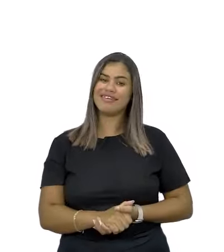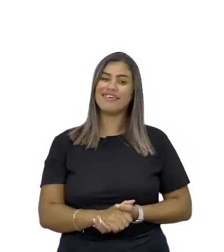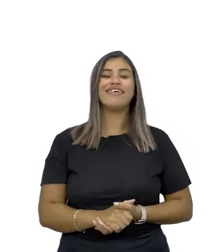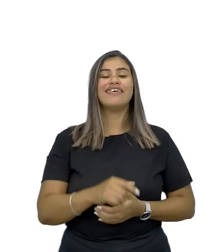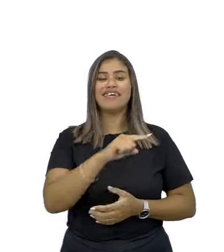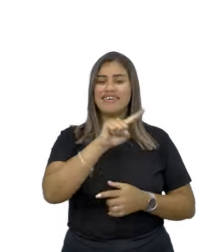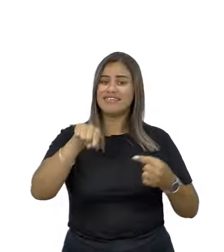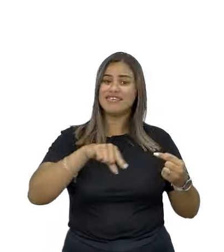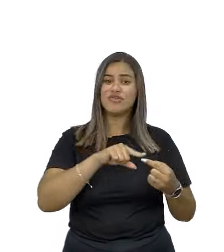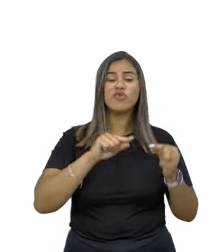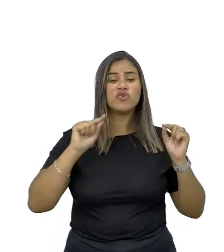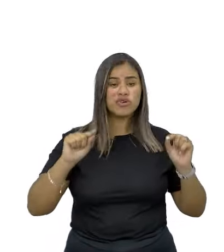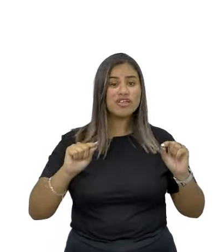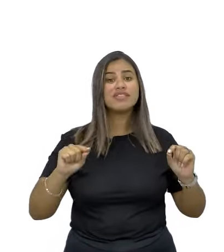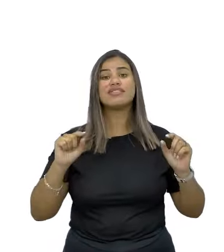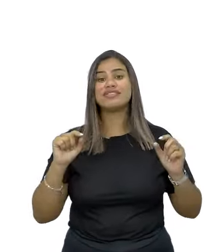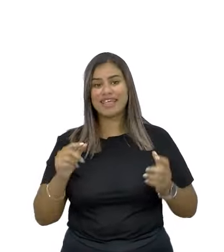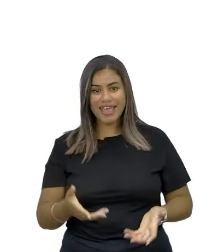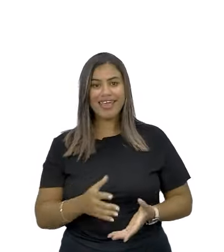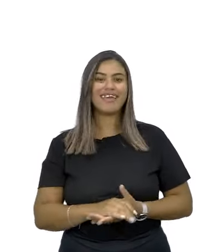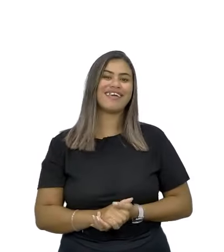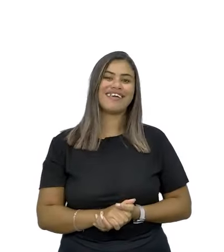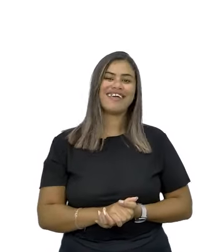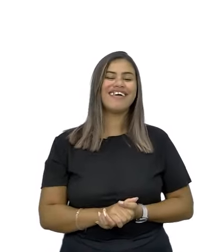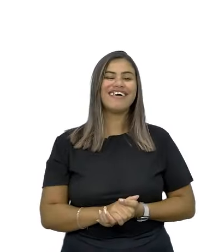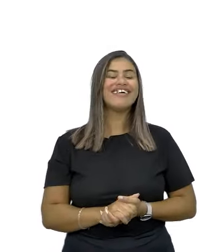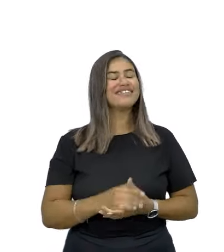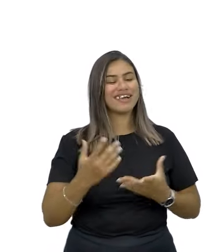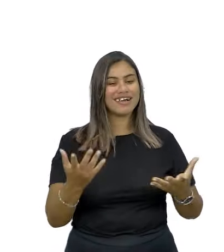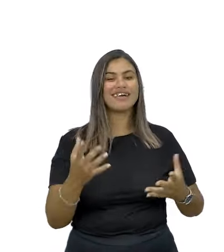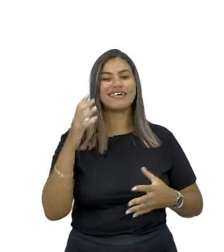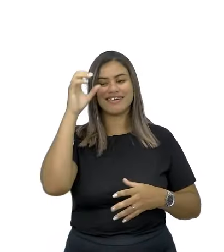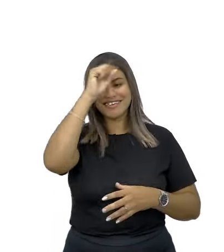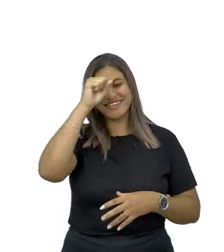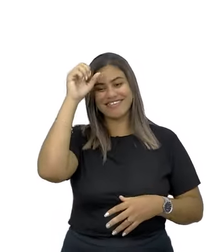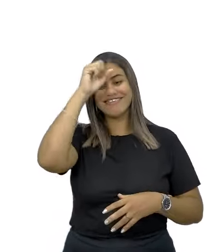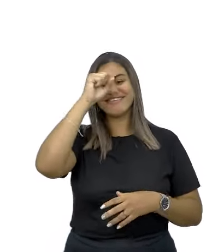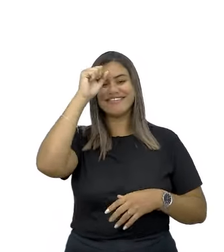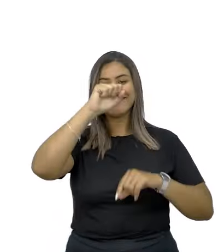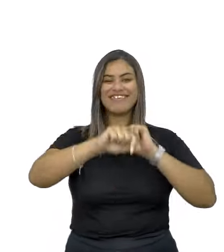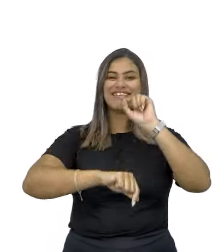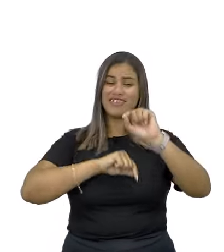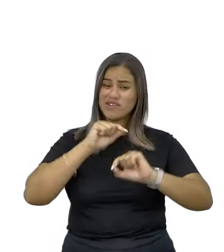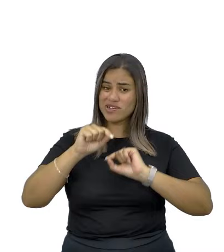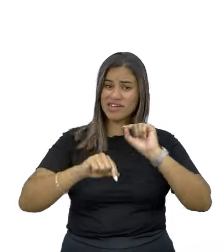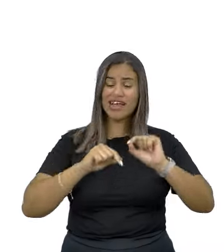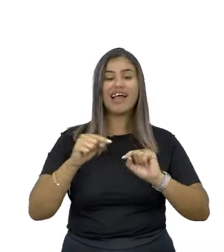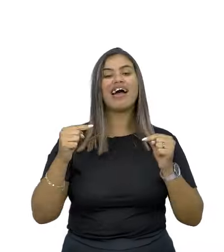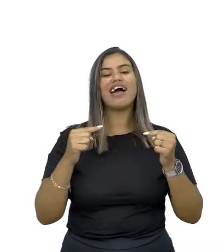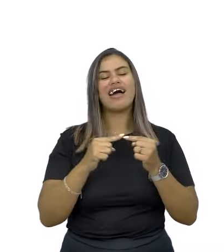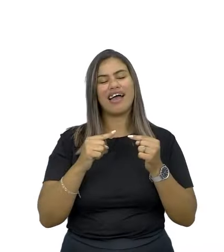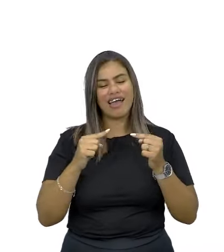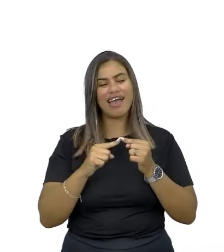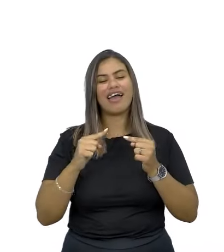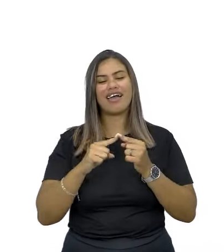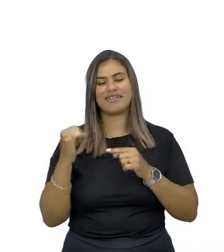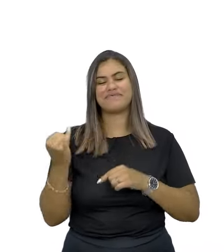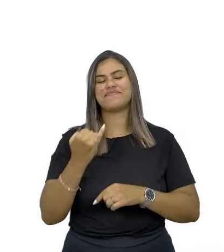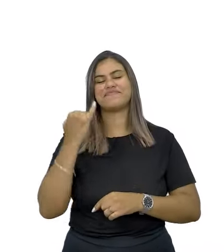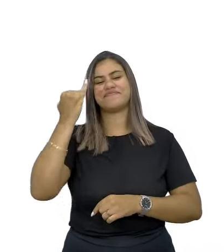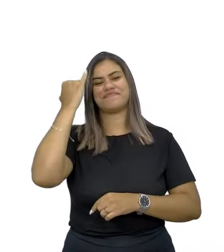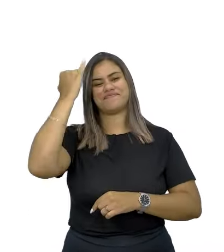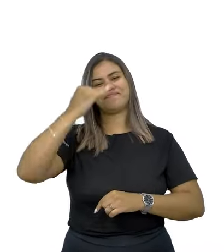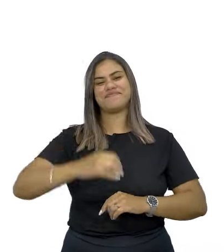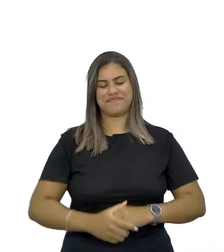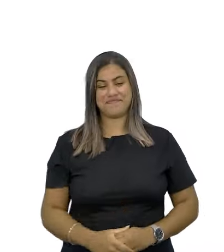conseguiram atingir, né? Então, essa aprendizagem, essa verificação de aprendizagem é interessante.